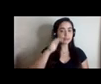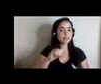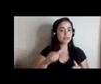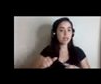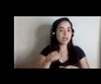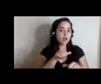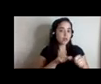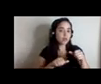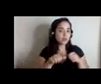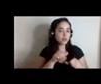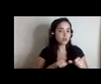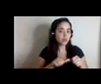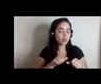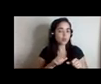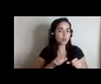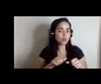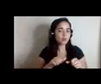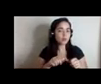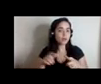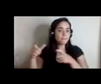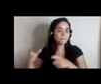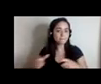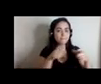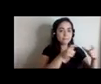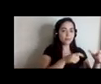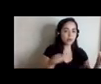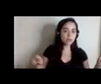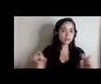um modelo para outro?